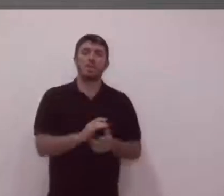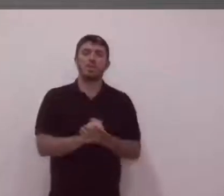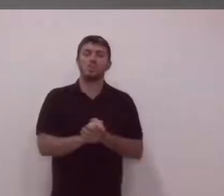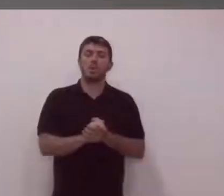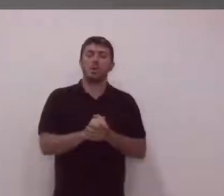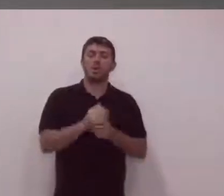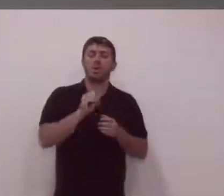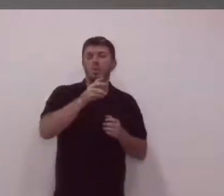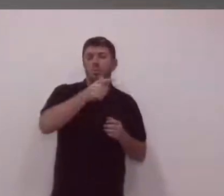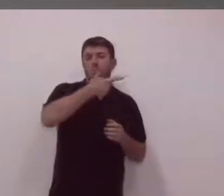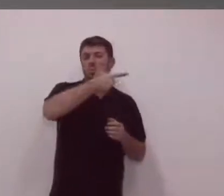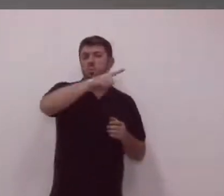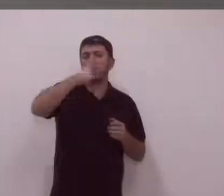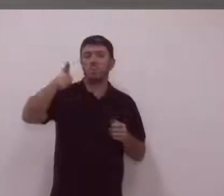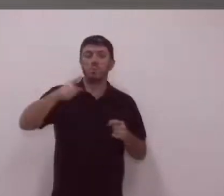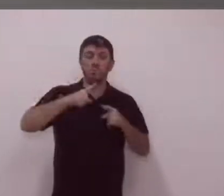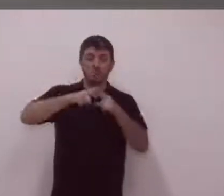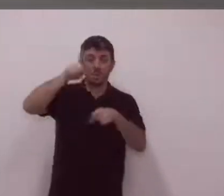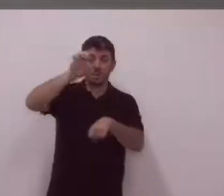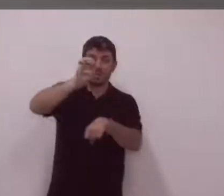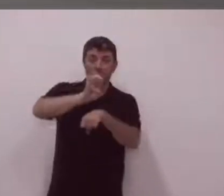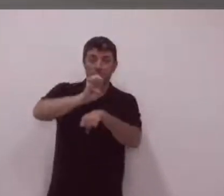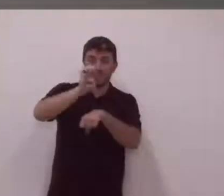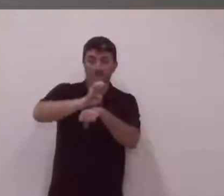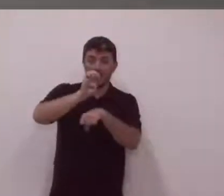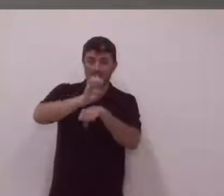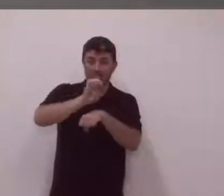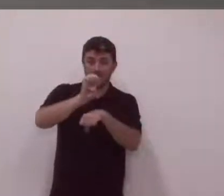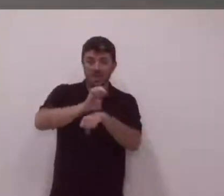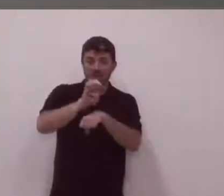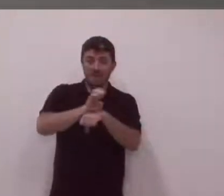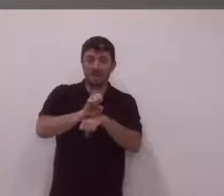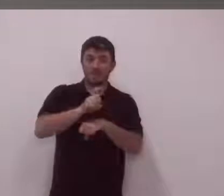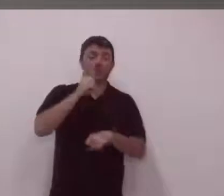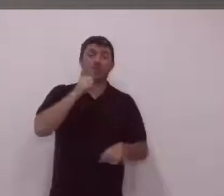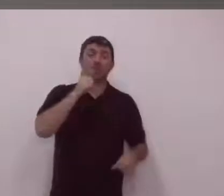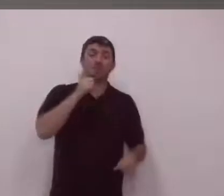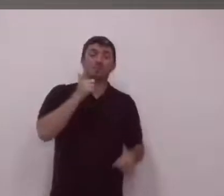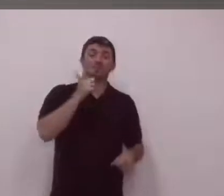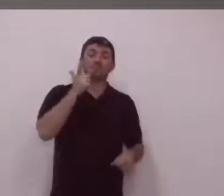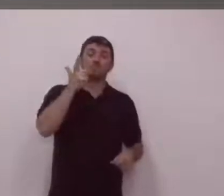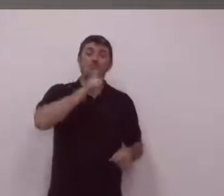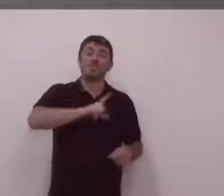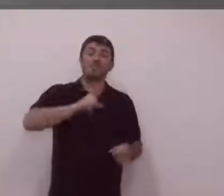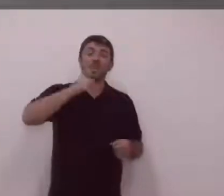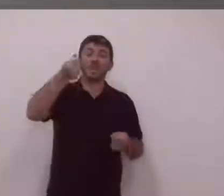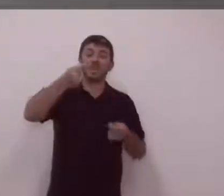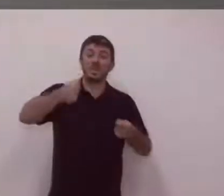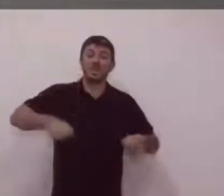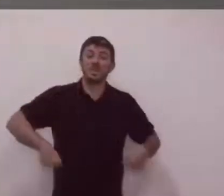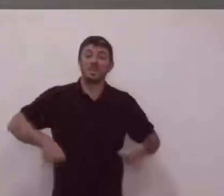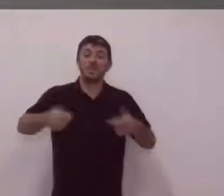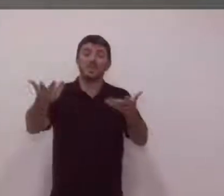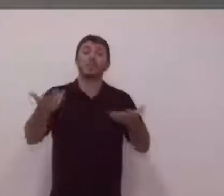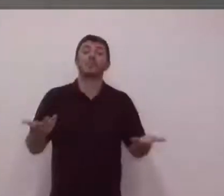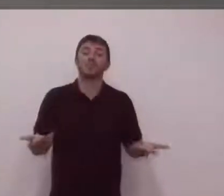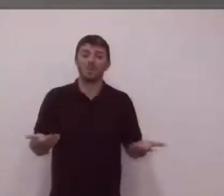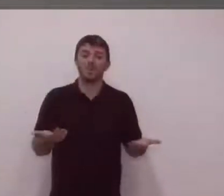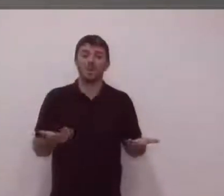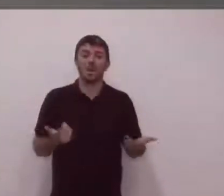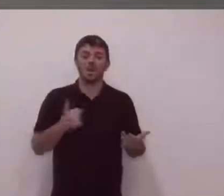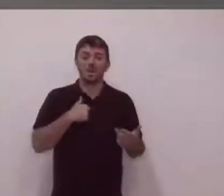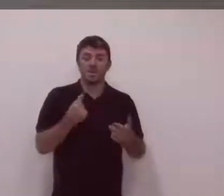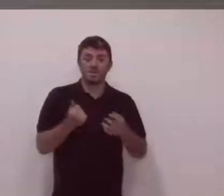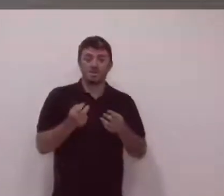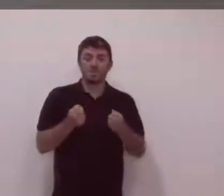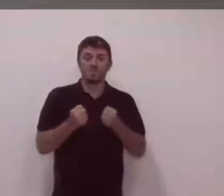todas as despesas com o seu grupamento e esse valor pudesse servir para nós comprar remédios e